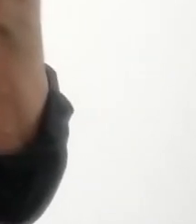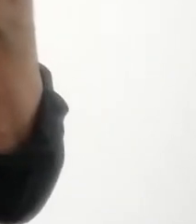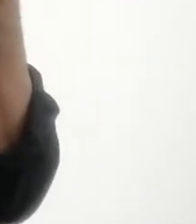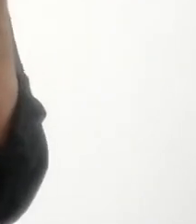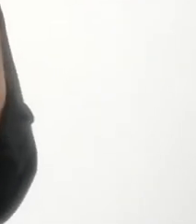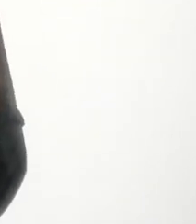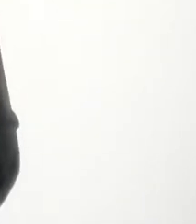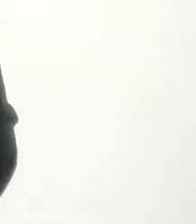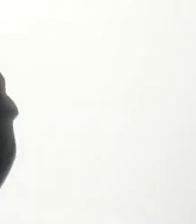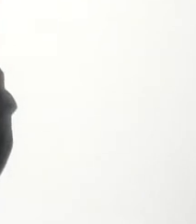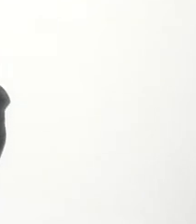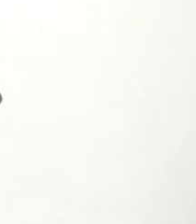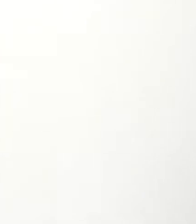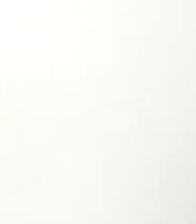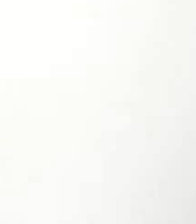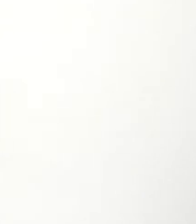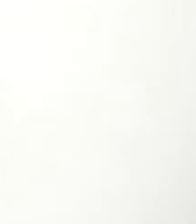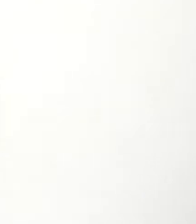E aí